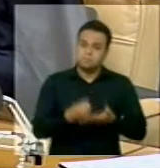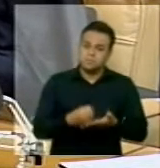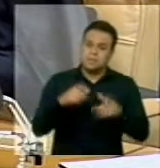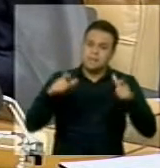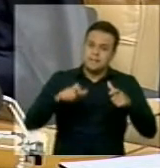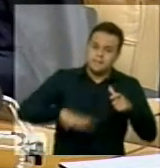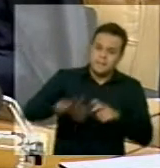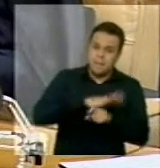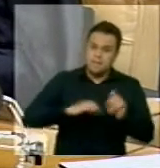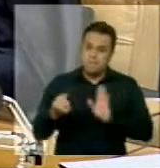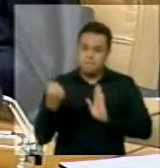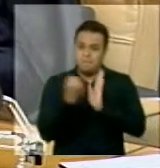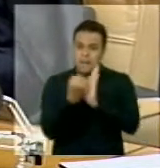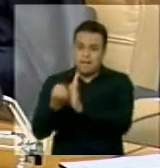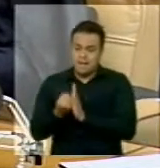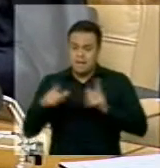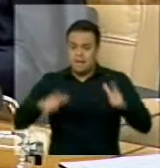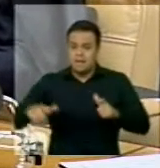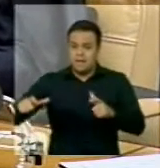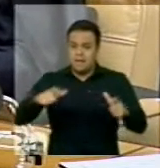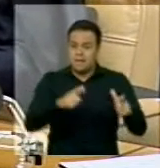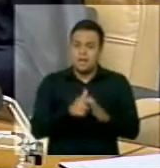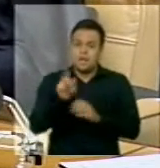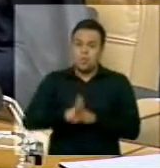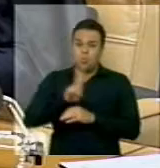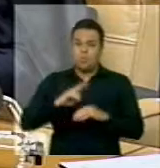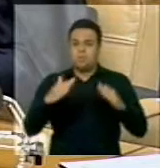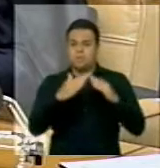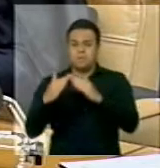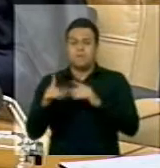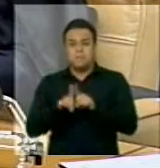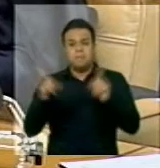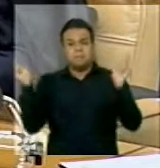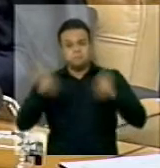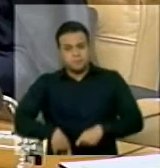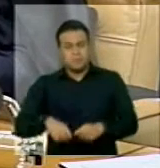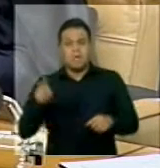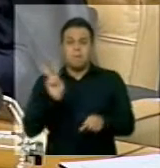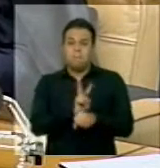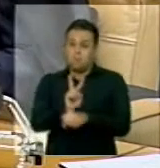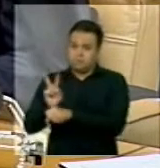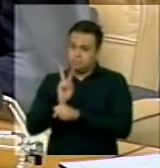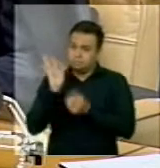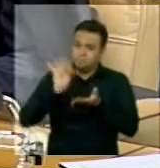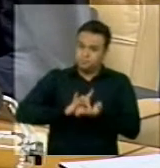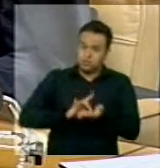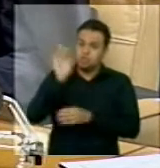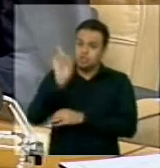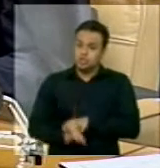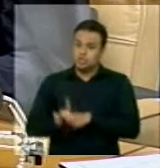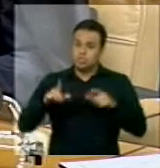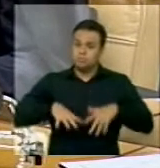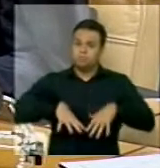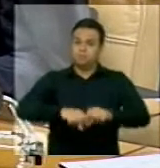que os povos interessados ocupam tradicionalmente e garantir a proteção efetiva dos seus direitos de propriedade e de